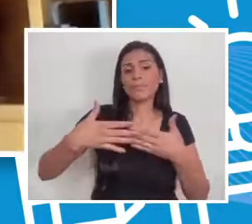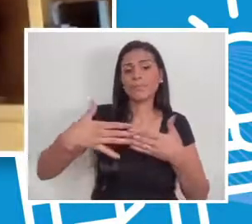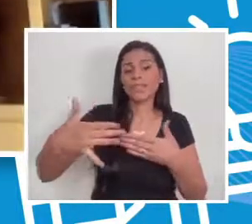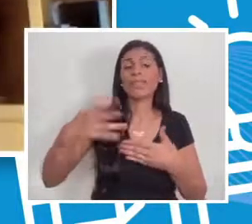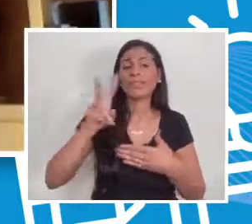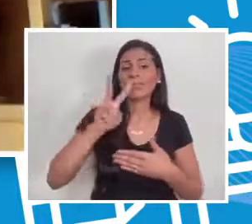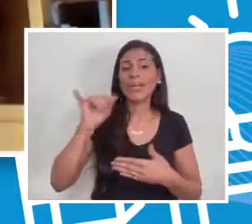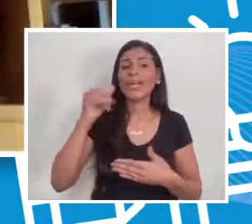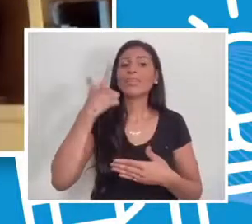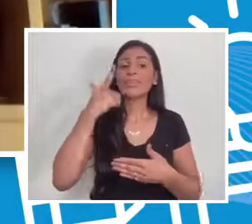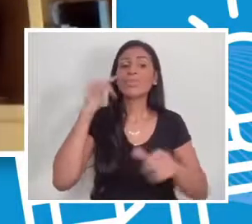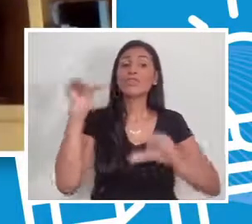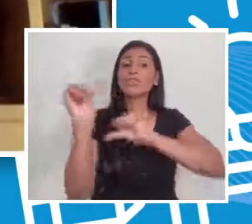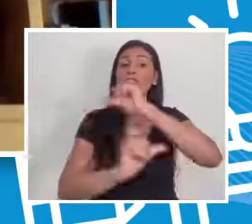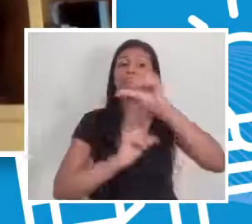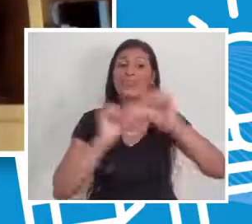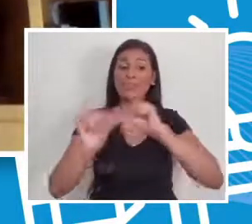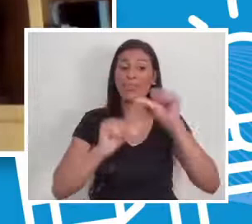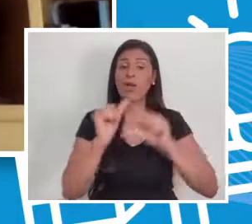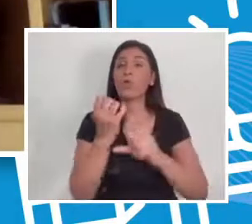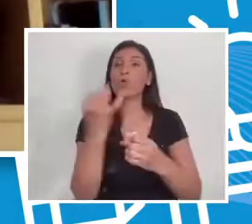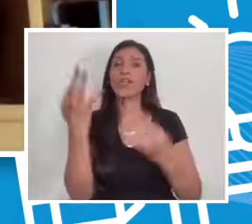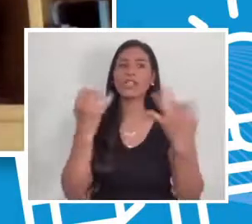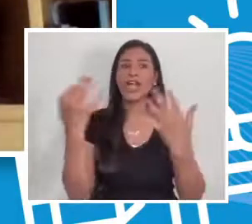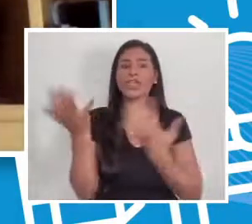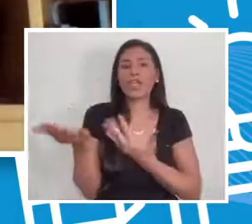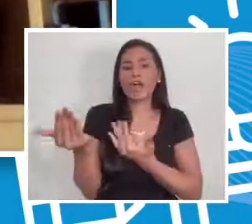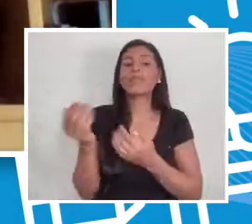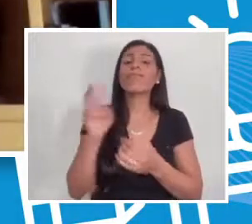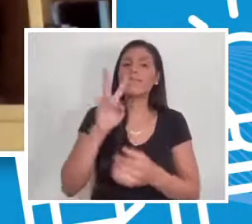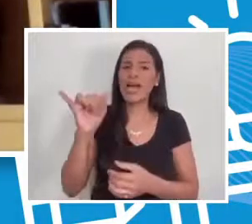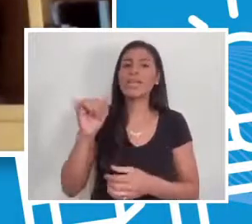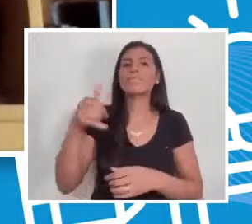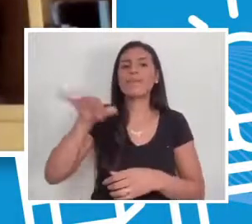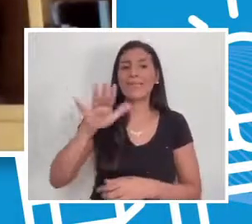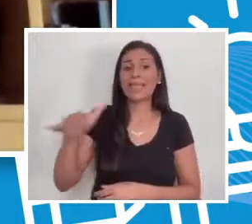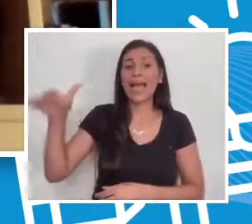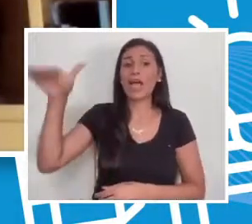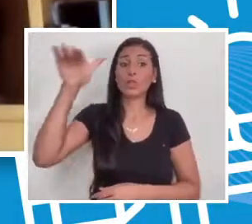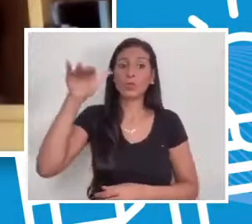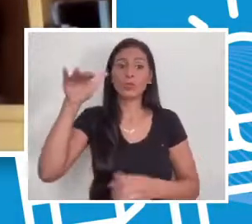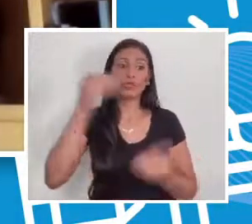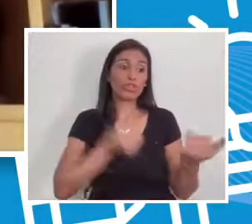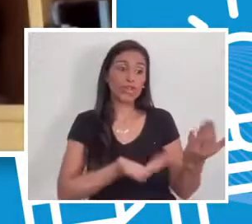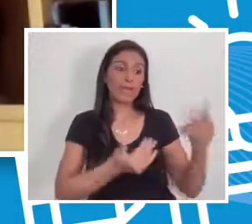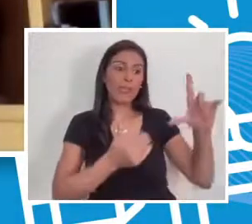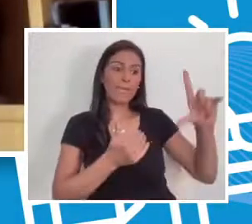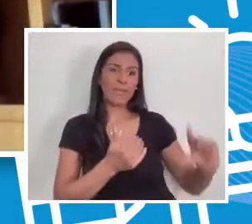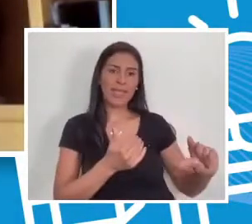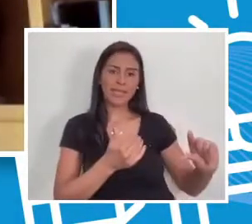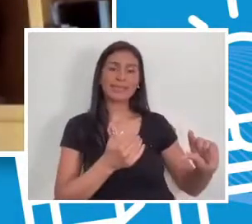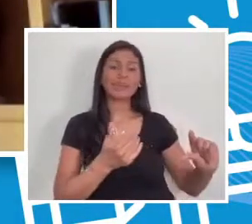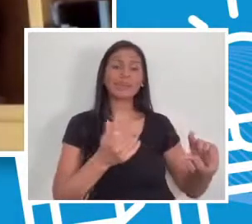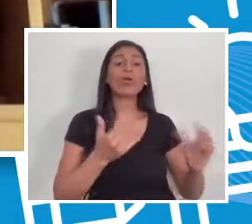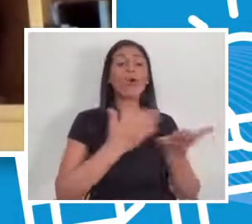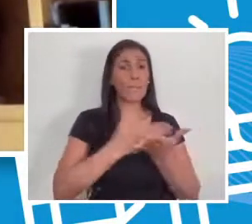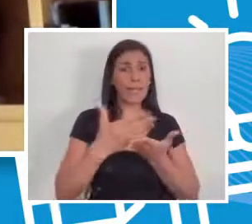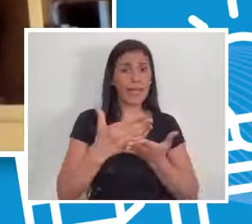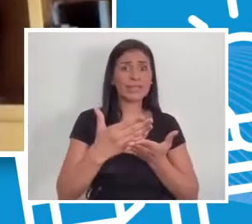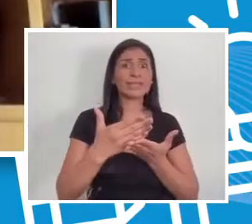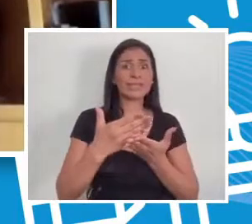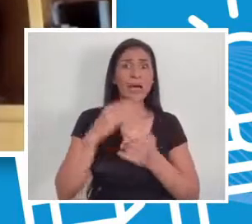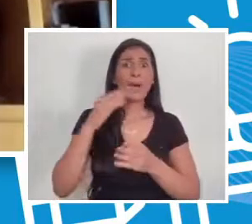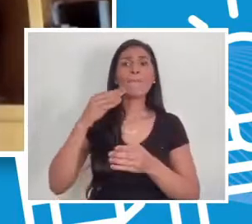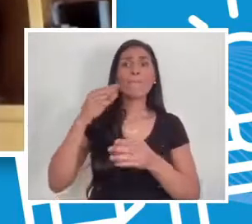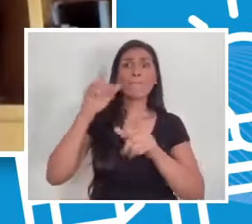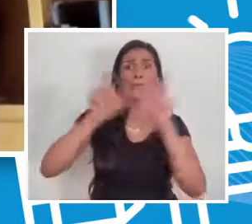do que jovens, vamos ter uma população envelhecendo a olhos vistos, e os jovens não são um problema, eles